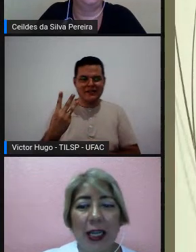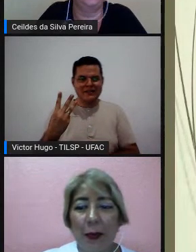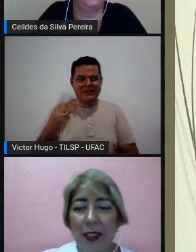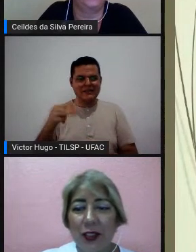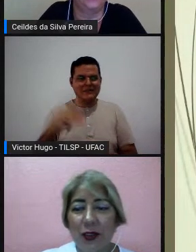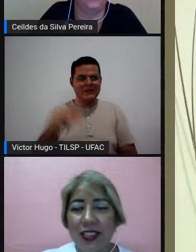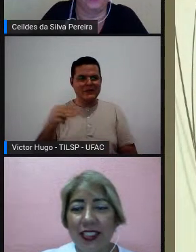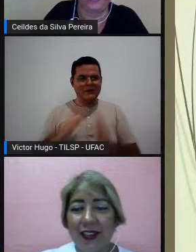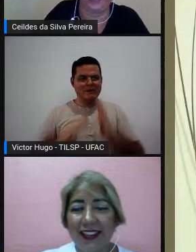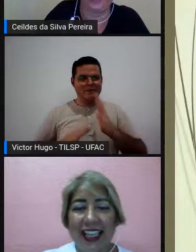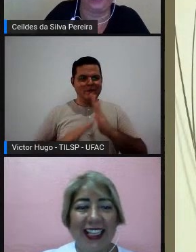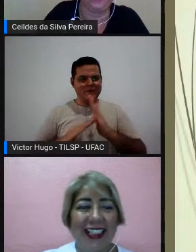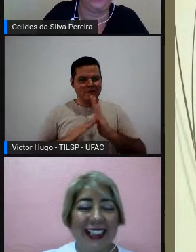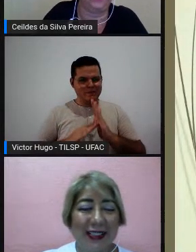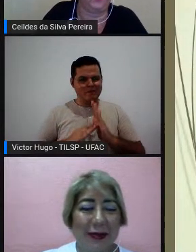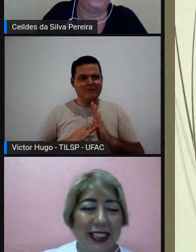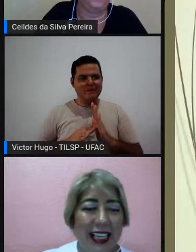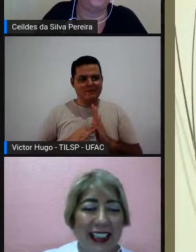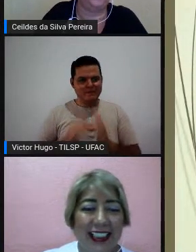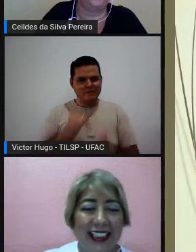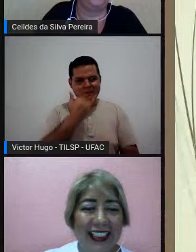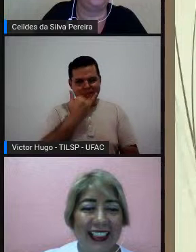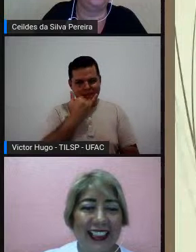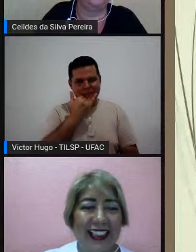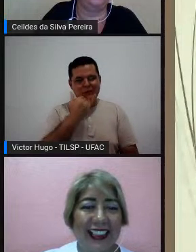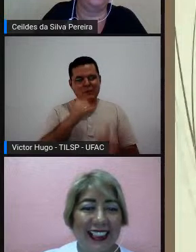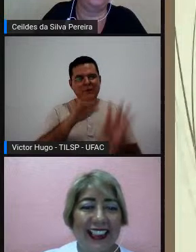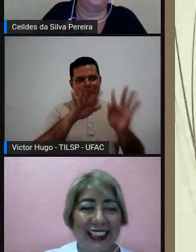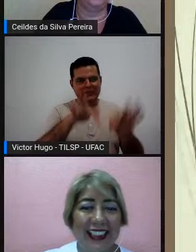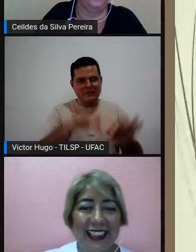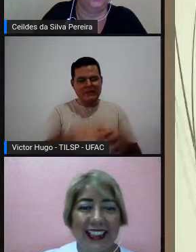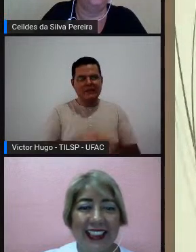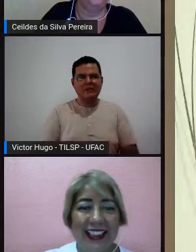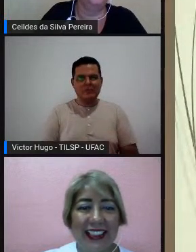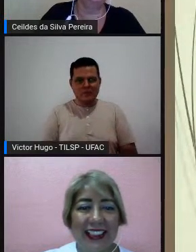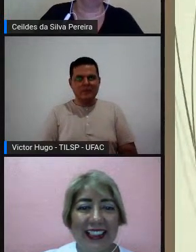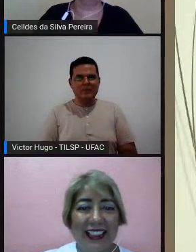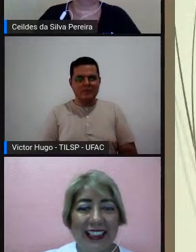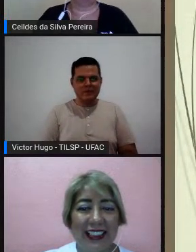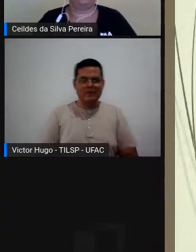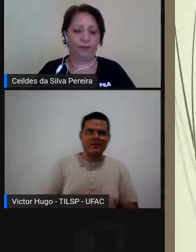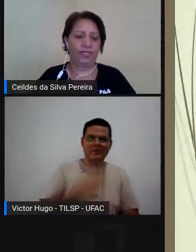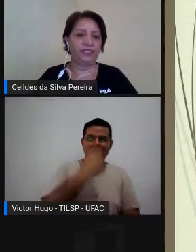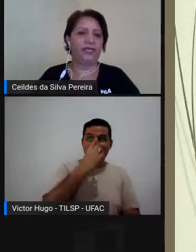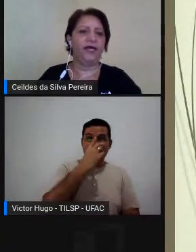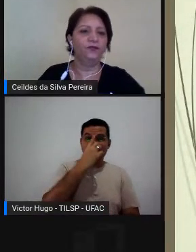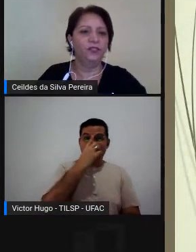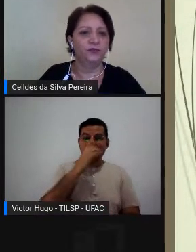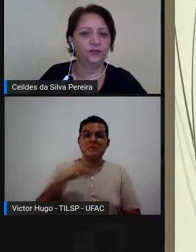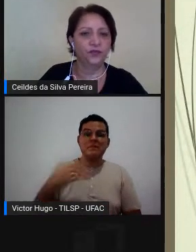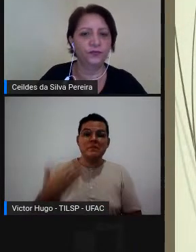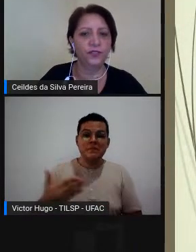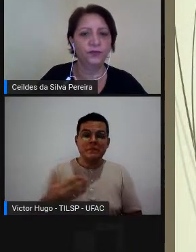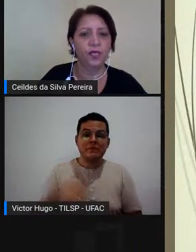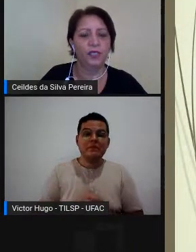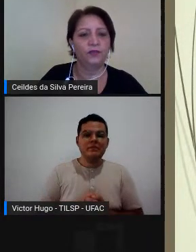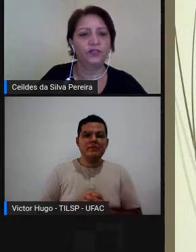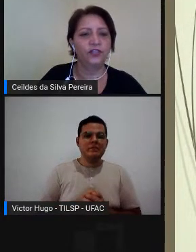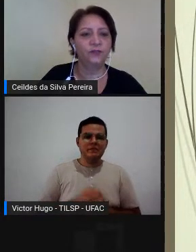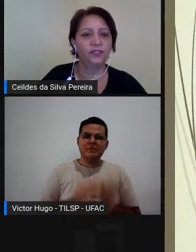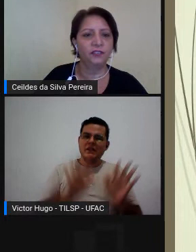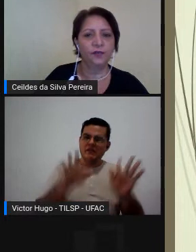Para a gente entrar para a discussão, tá? Obrigado. Ok, então, é isso. Nos anos, então, para encerrar, nos anos 2000,